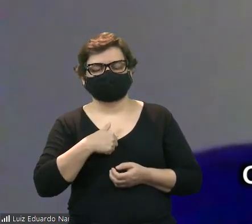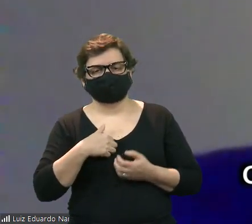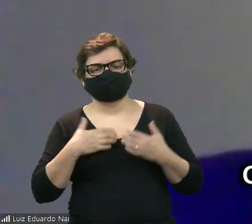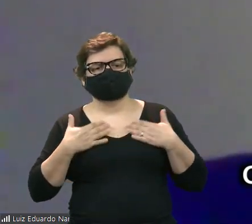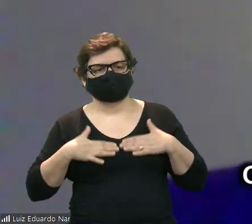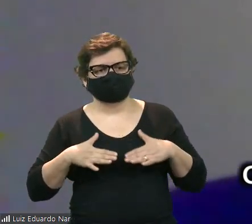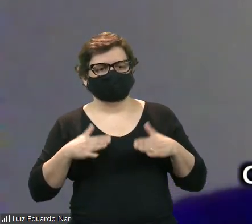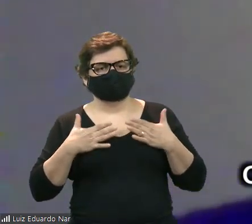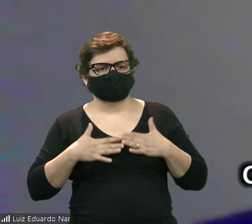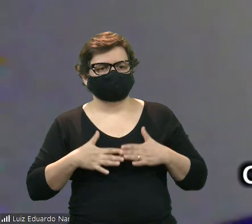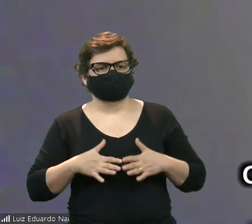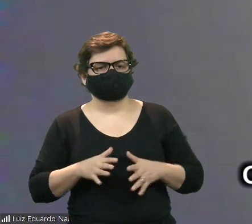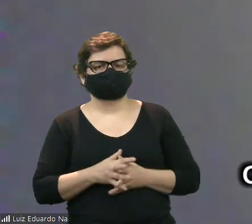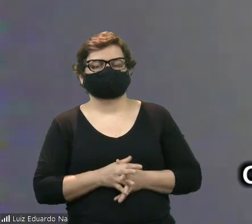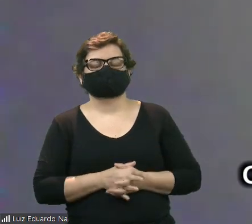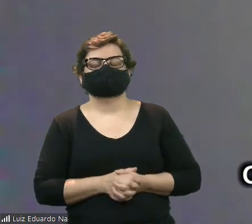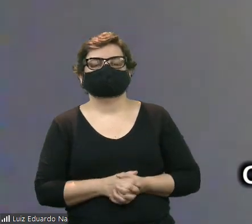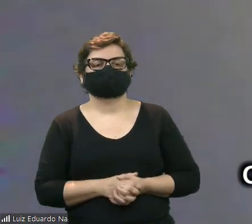isso.